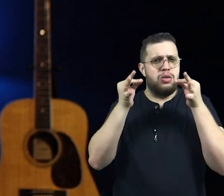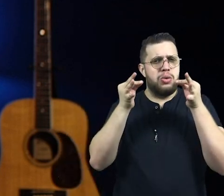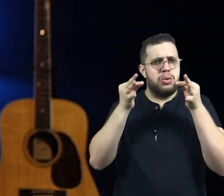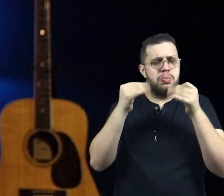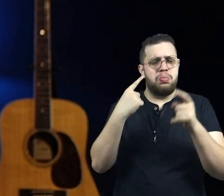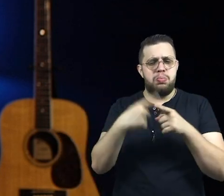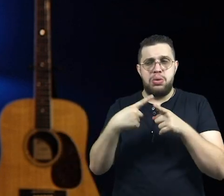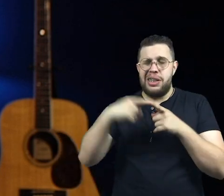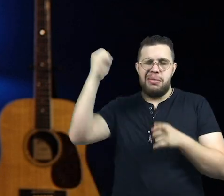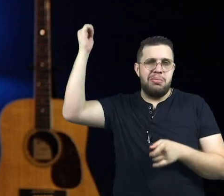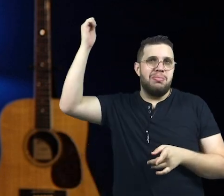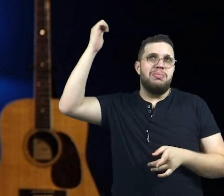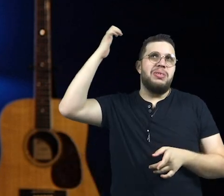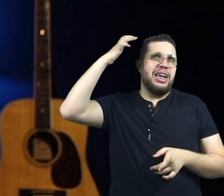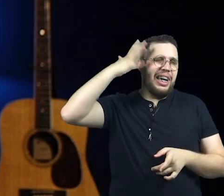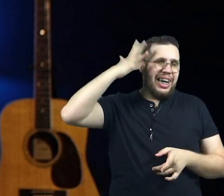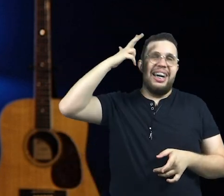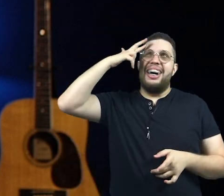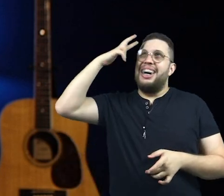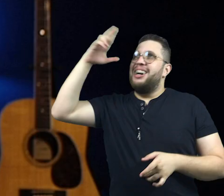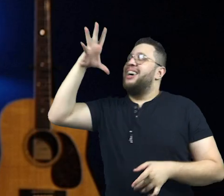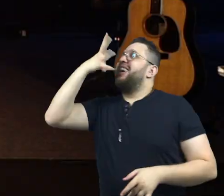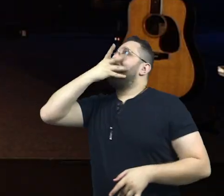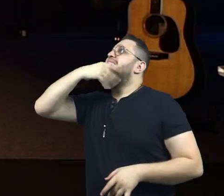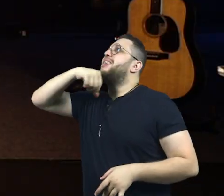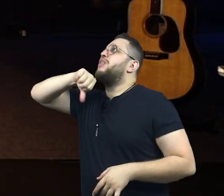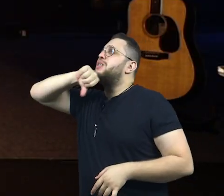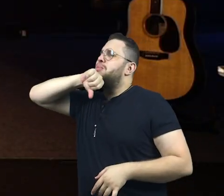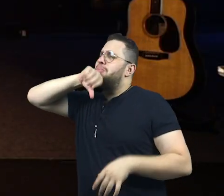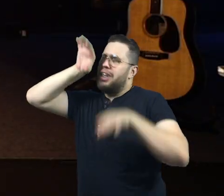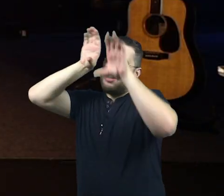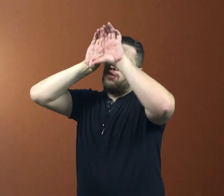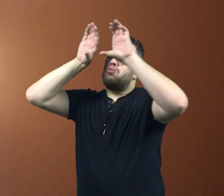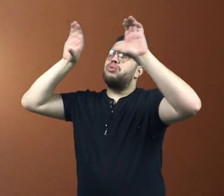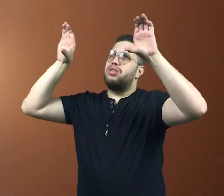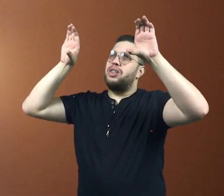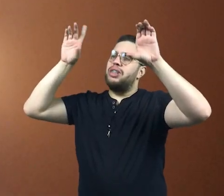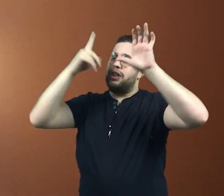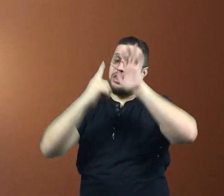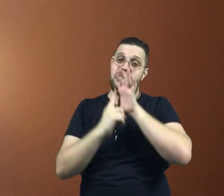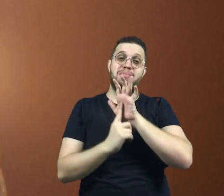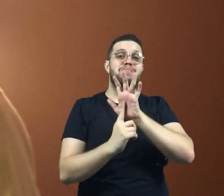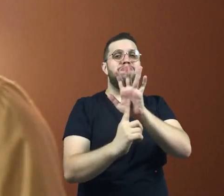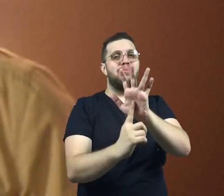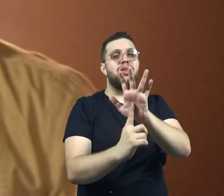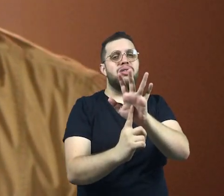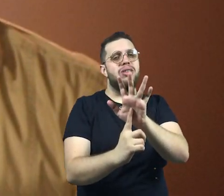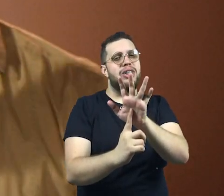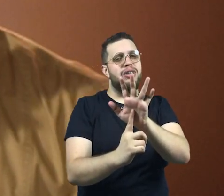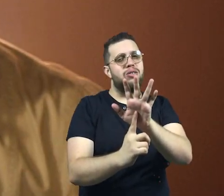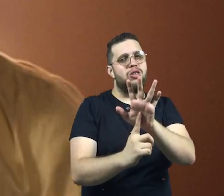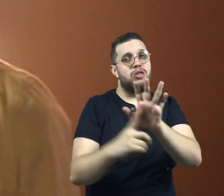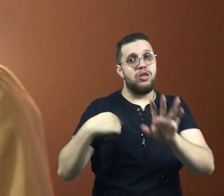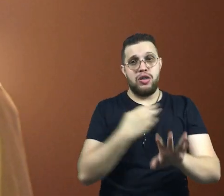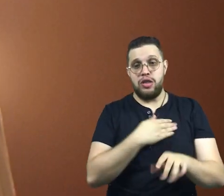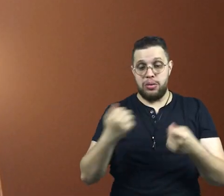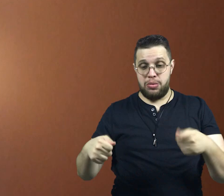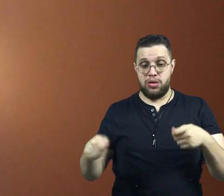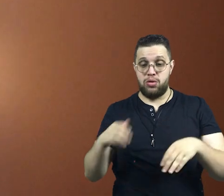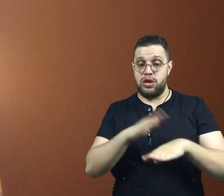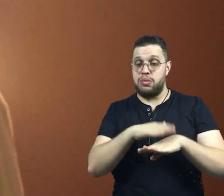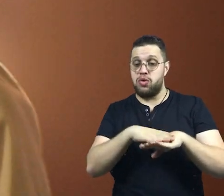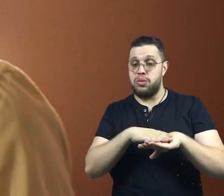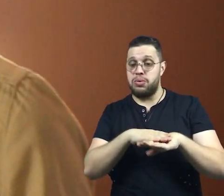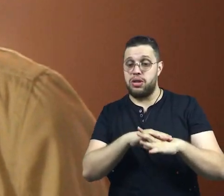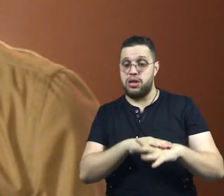pela graça do nosso Pai querido, nosso Pai Celestial. Ele está mostrando: ei, existem coisas que precisam ser tratadas